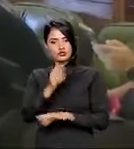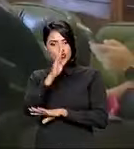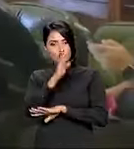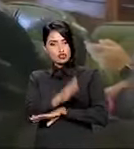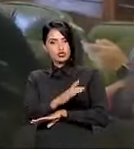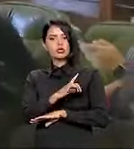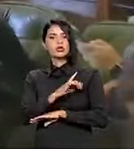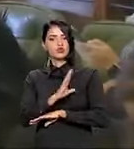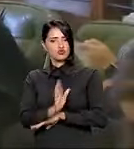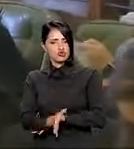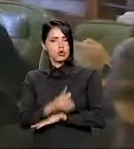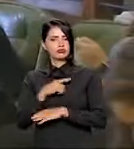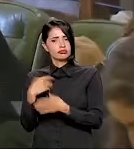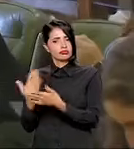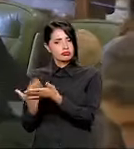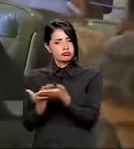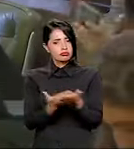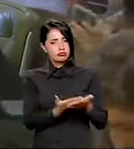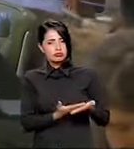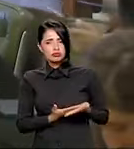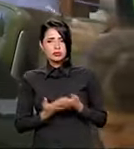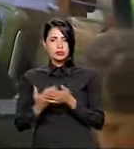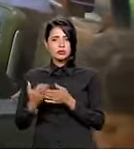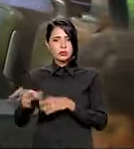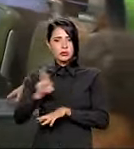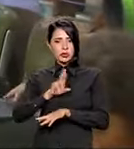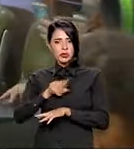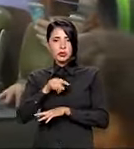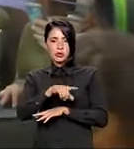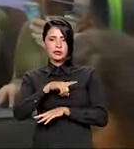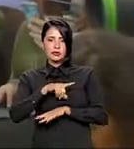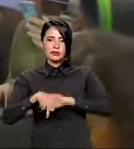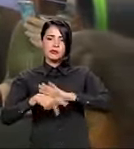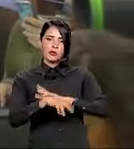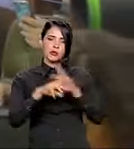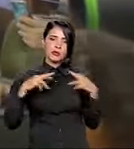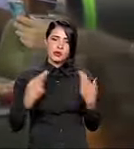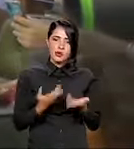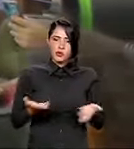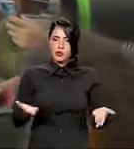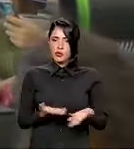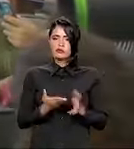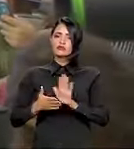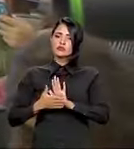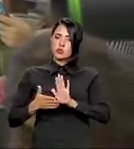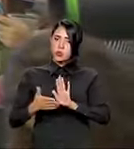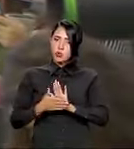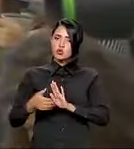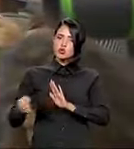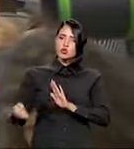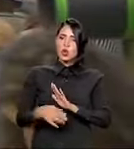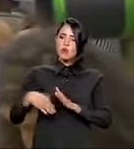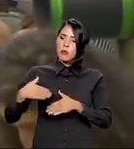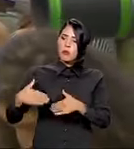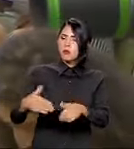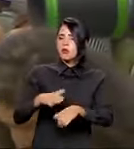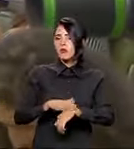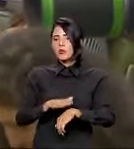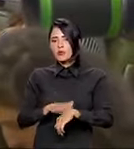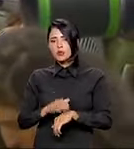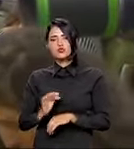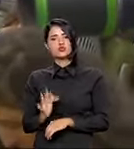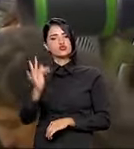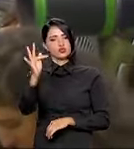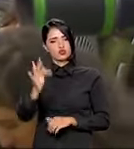direto, estudando os resultados da reunião de hoje e propondo novos passos, novas etapas para